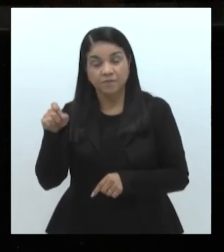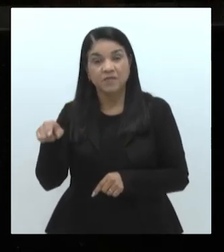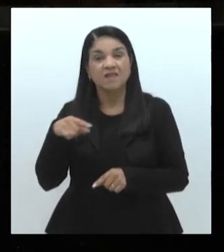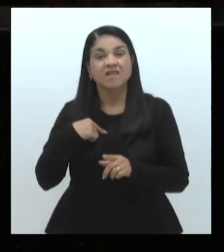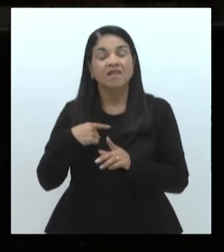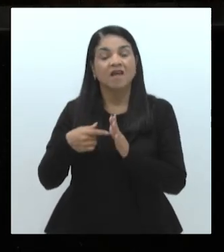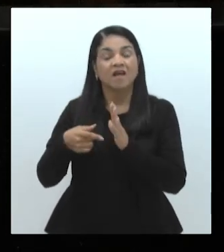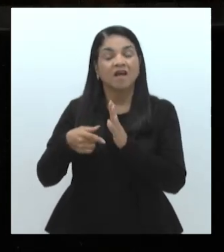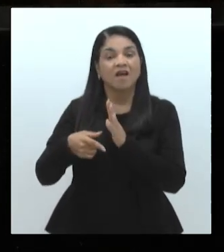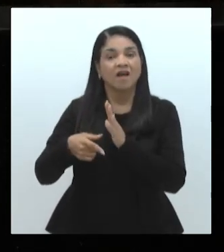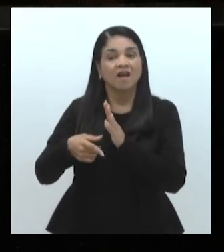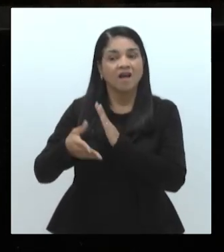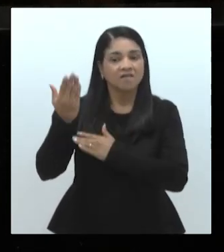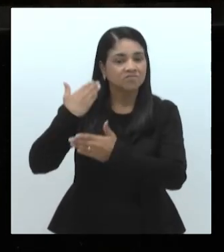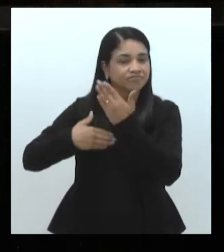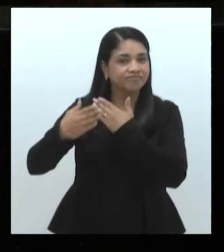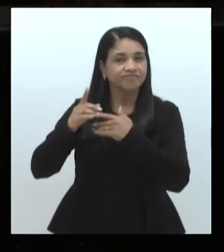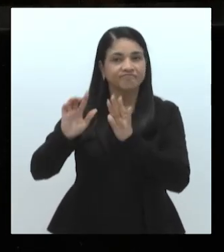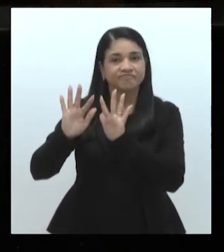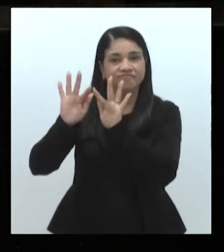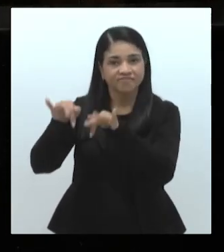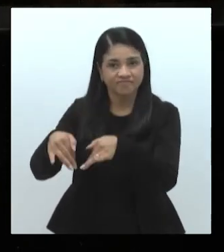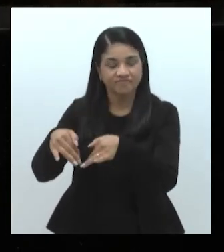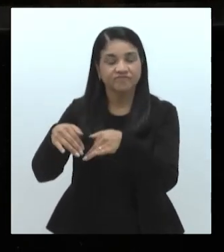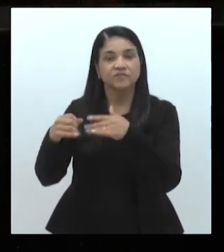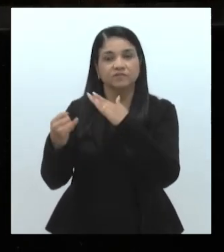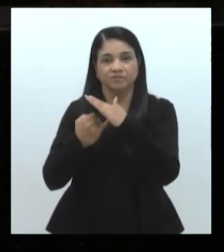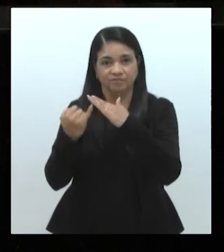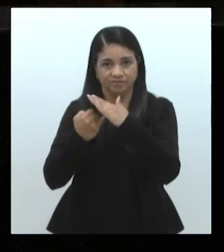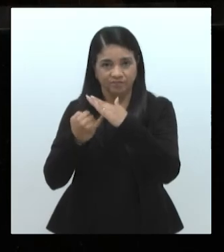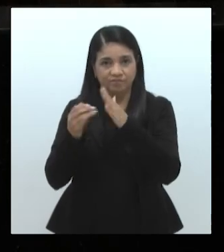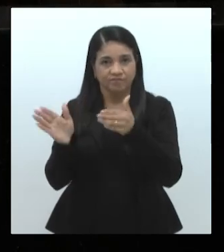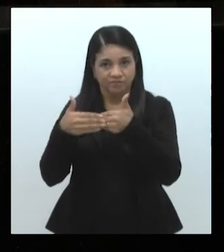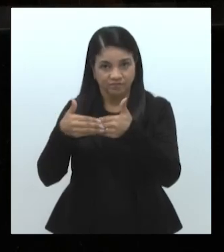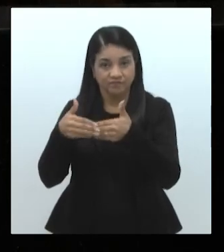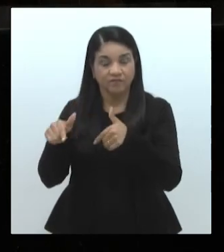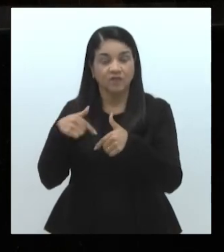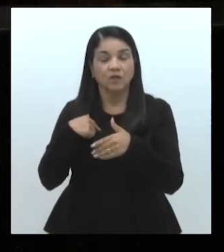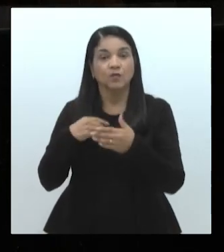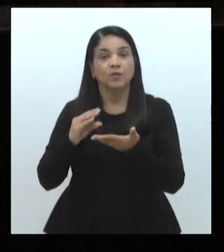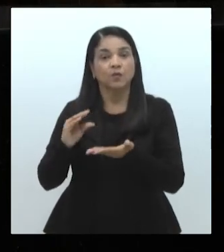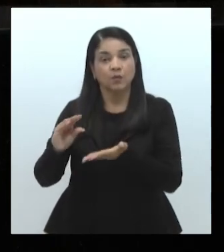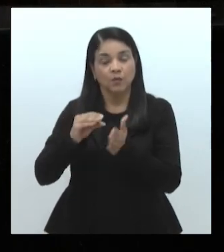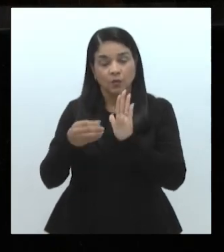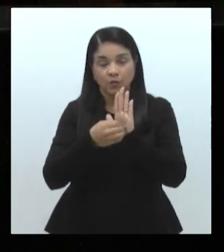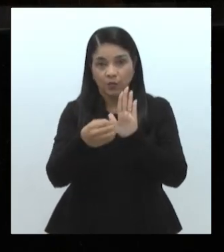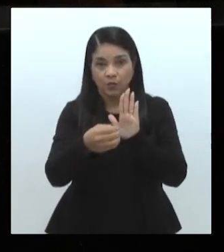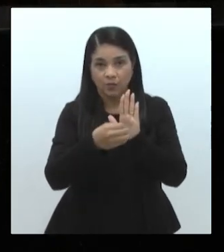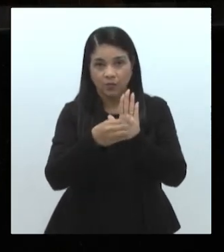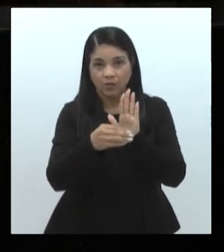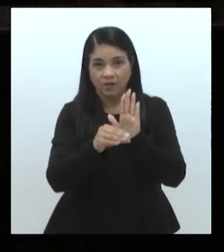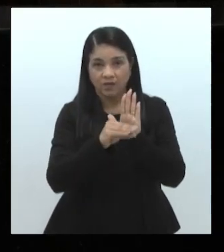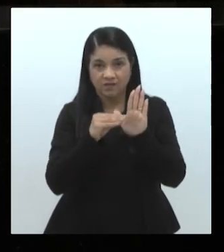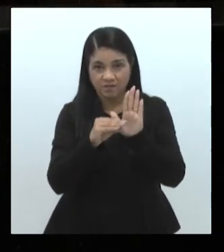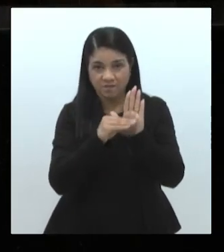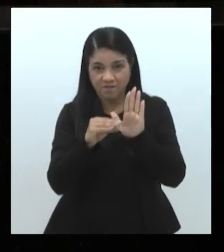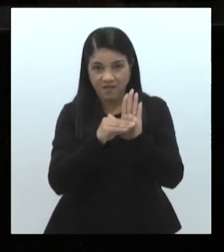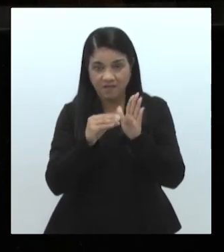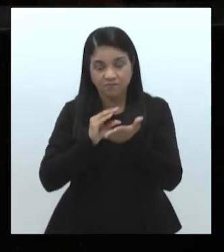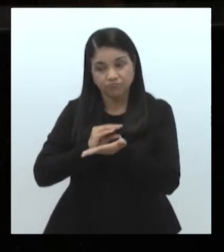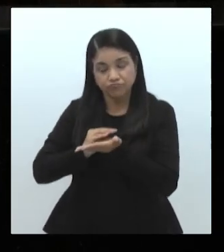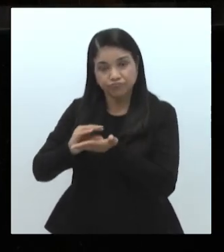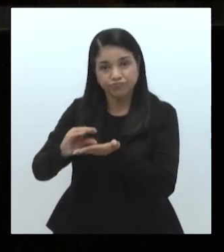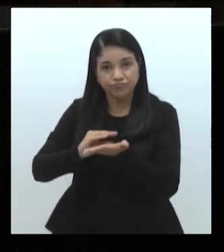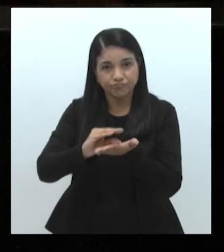encerramento das atividades da Fundação. Os recursos da emenda deverão destinar-se ao reenquadramento funcional e